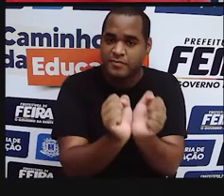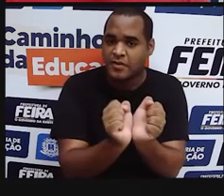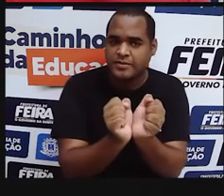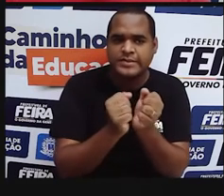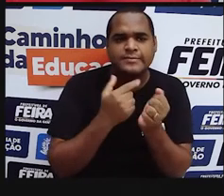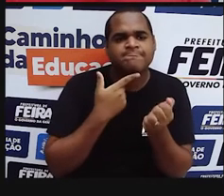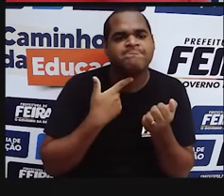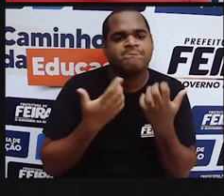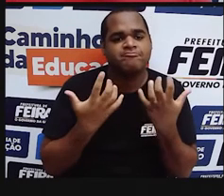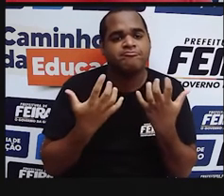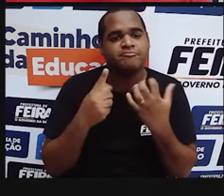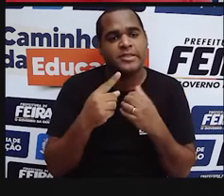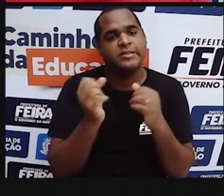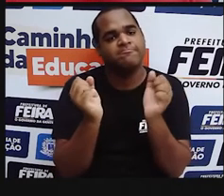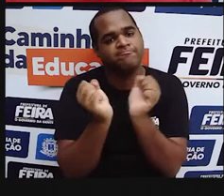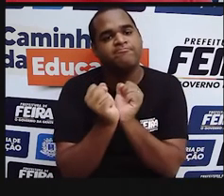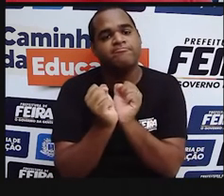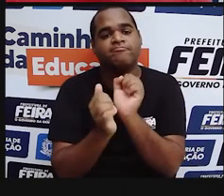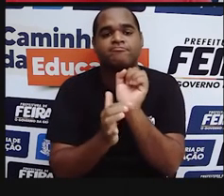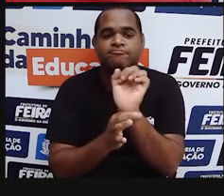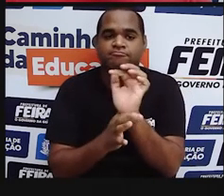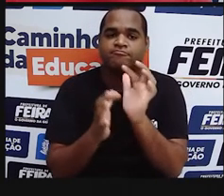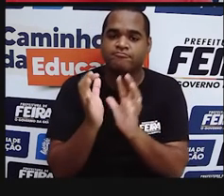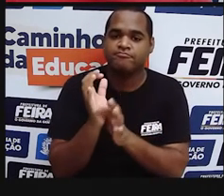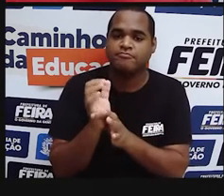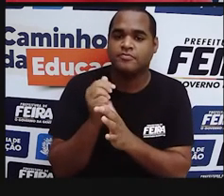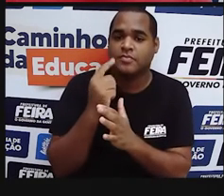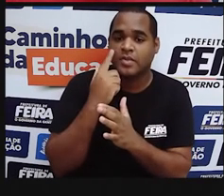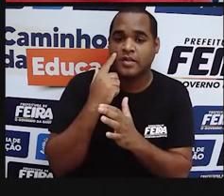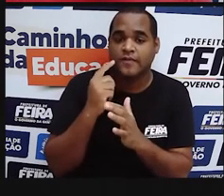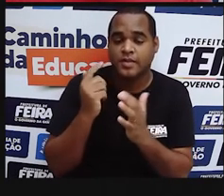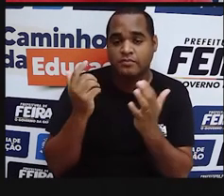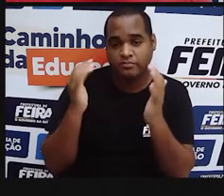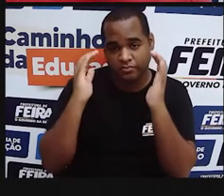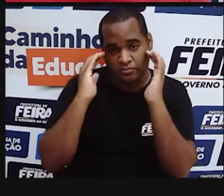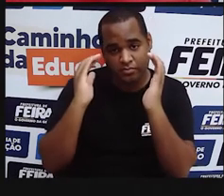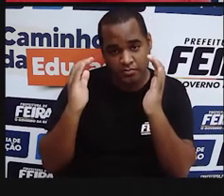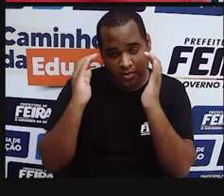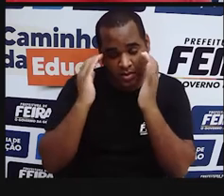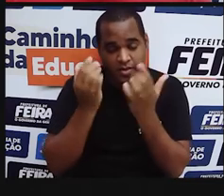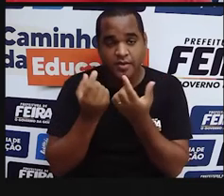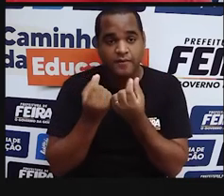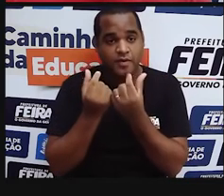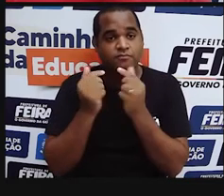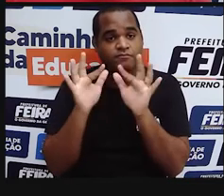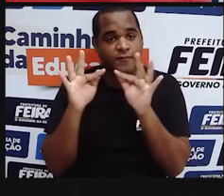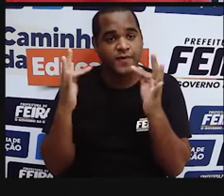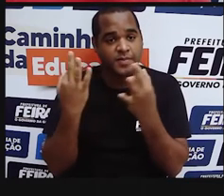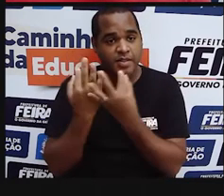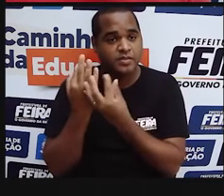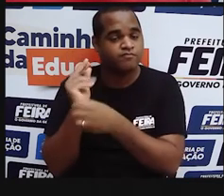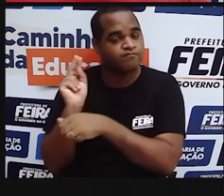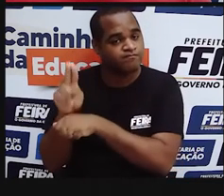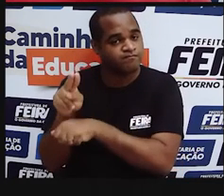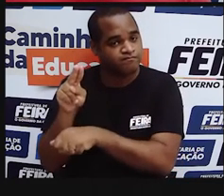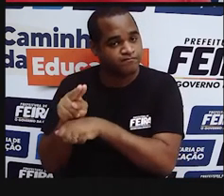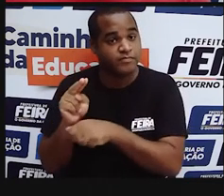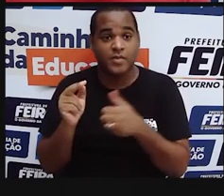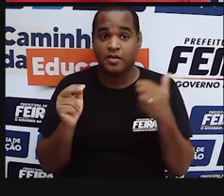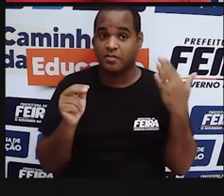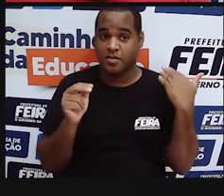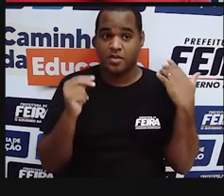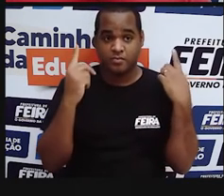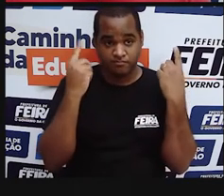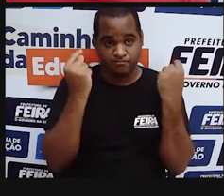escravo para tentar ter alguma forma de algum rendimento para suprir sua família. Isso